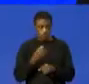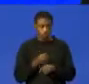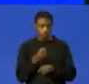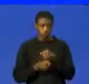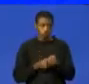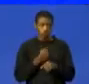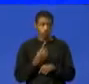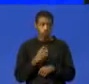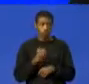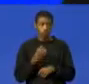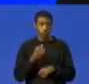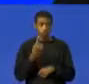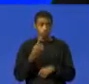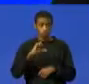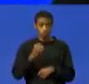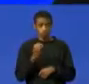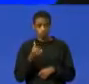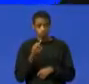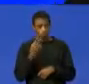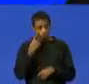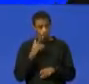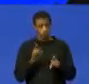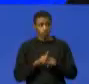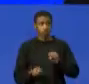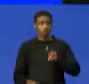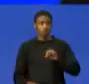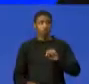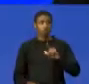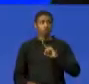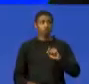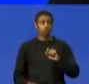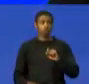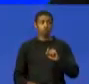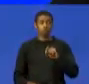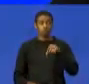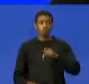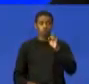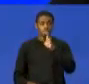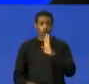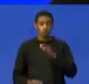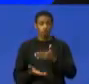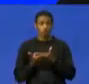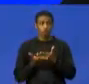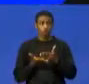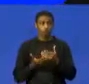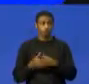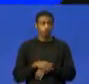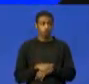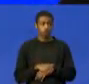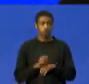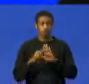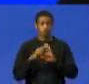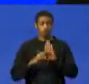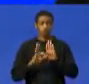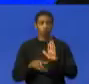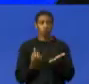Saúde. Então, o SUS, ele está legítima e legalmente apoiado e